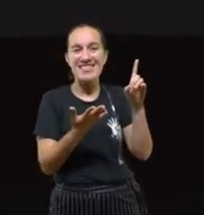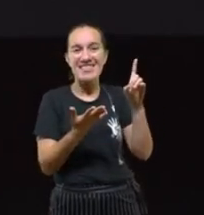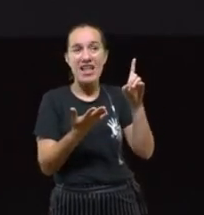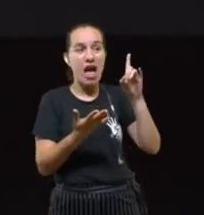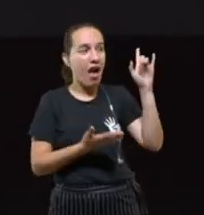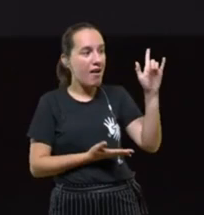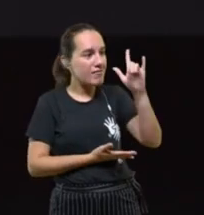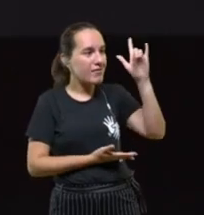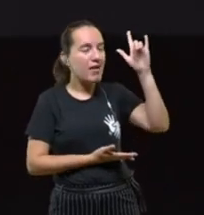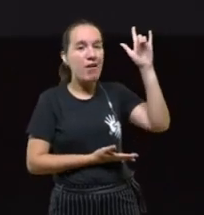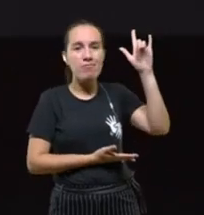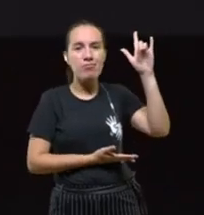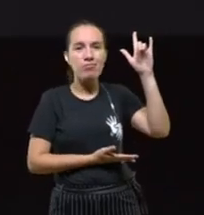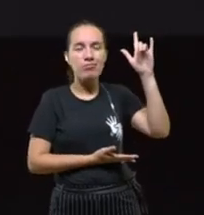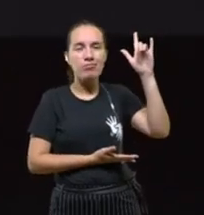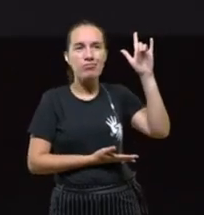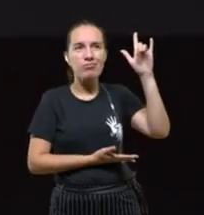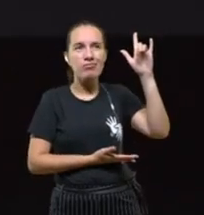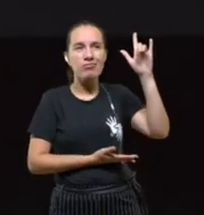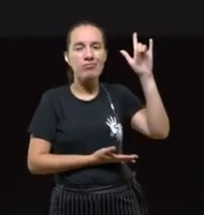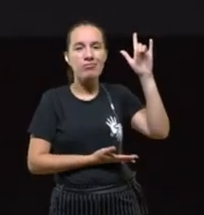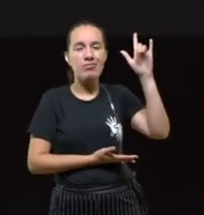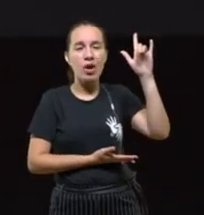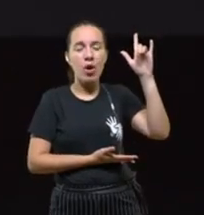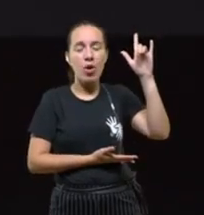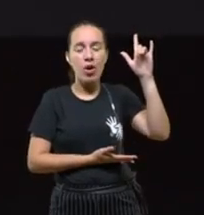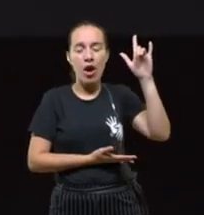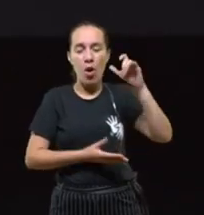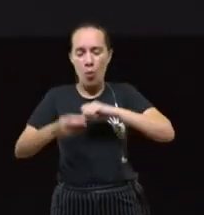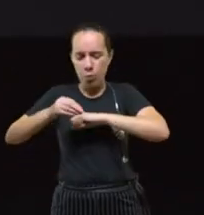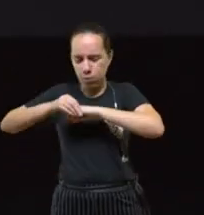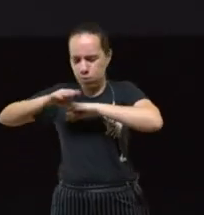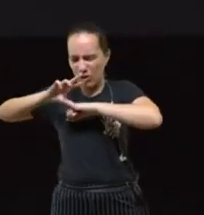que excede todo conhecimento.